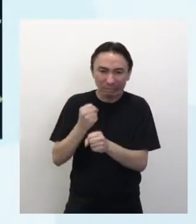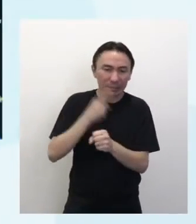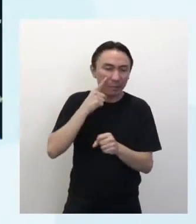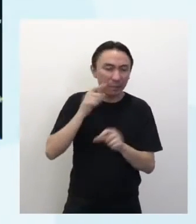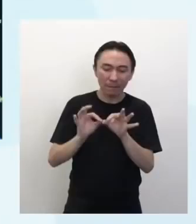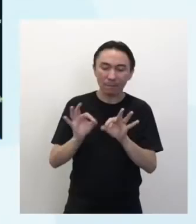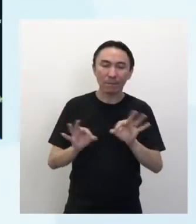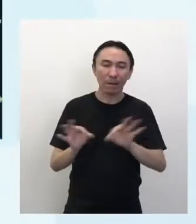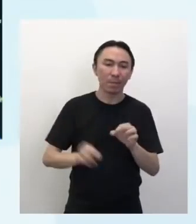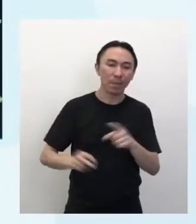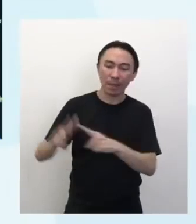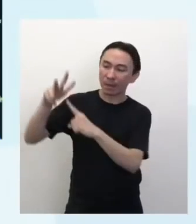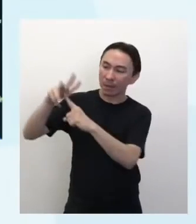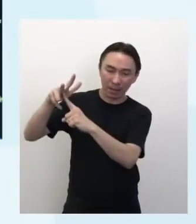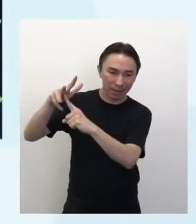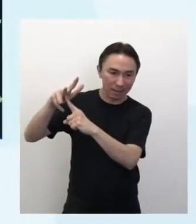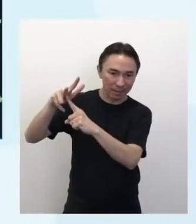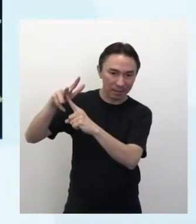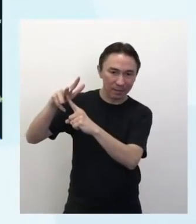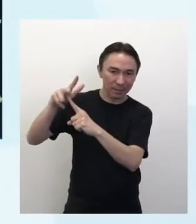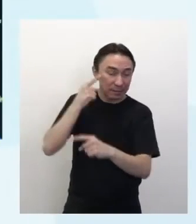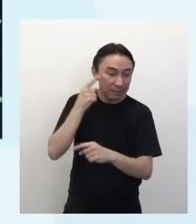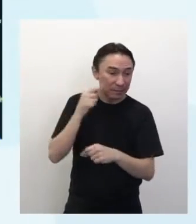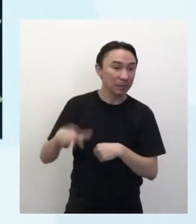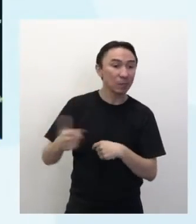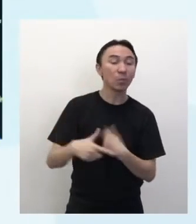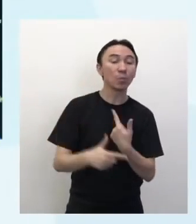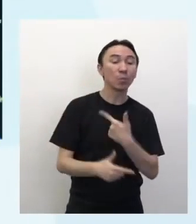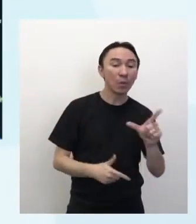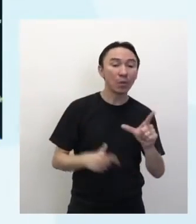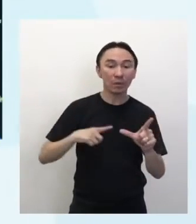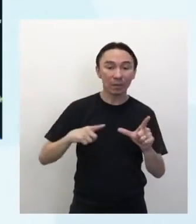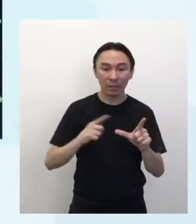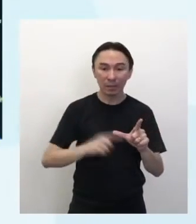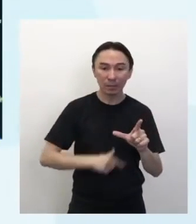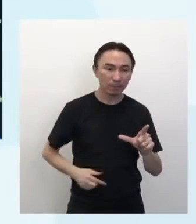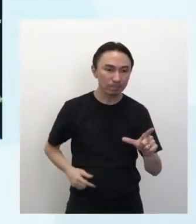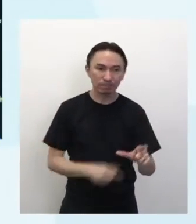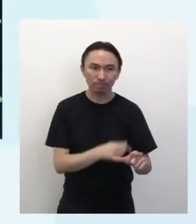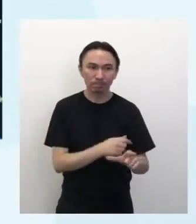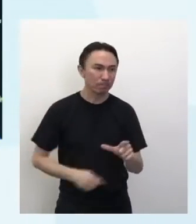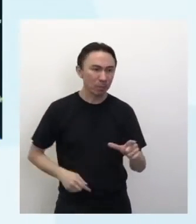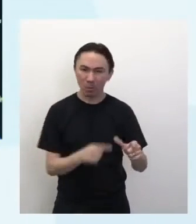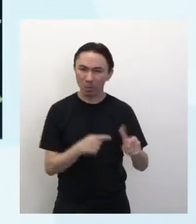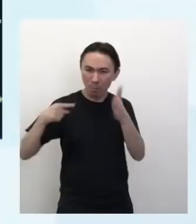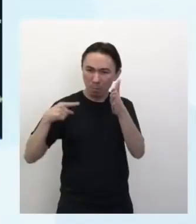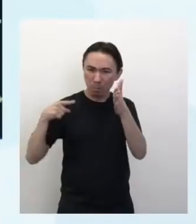direito aí o conceito de um escudo antimísseis orbital soviético dos anos